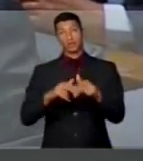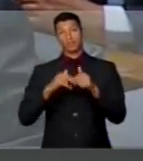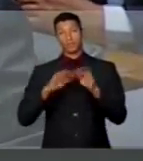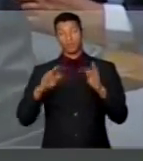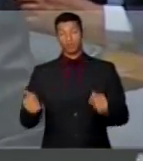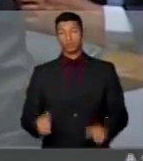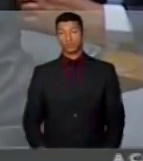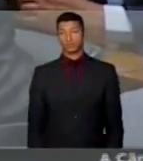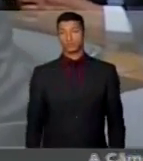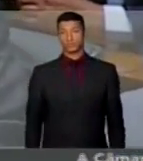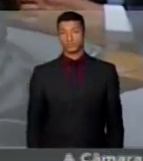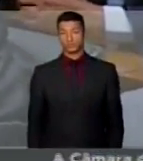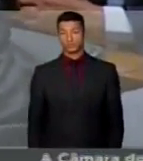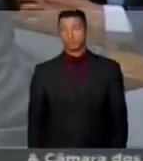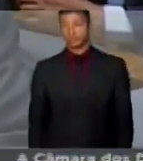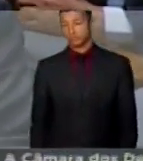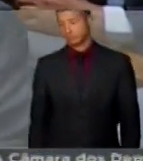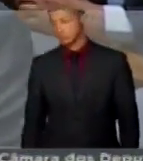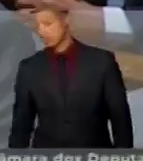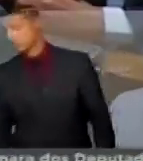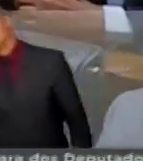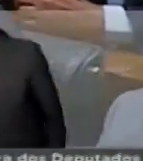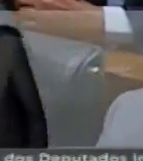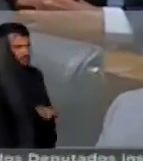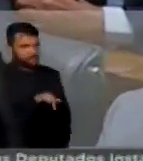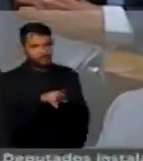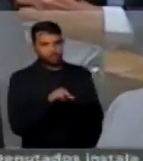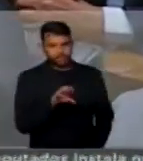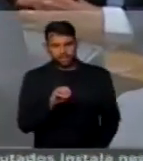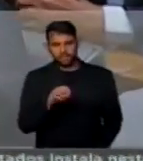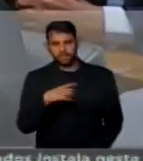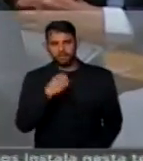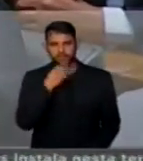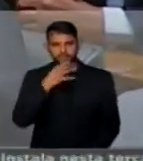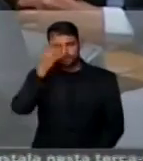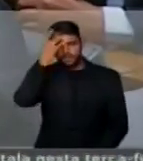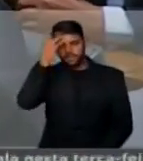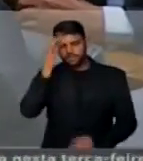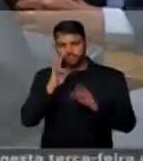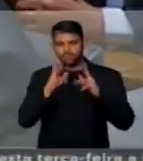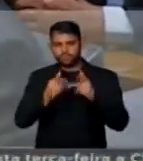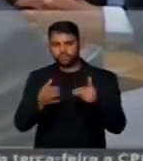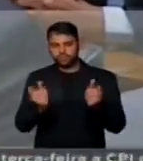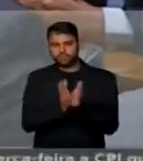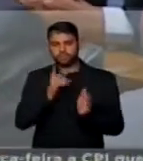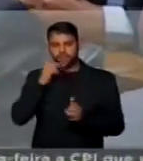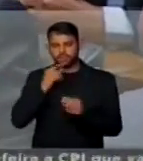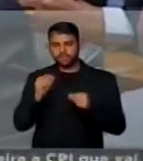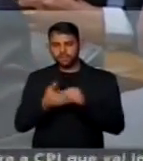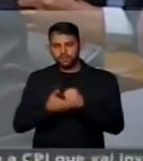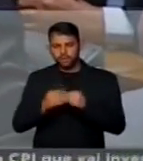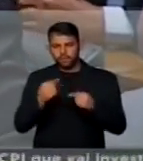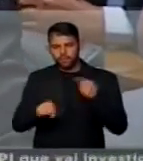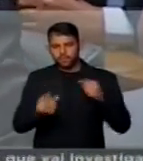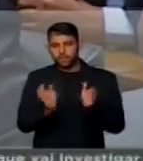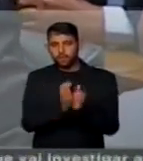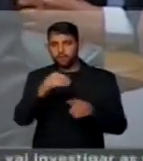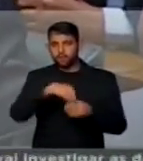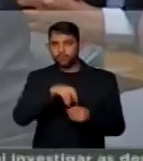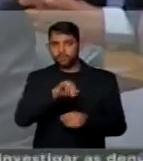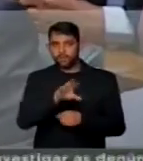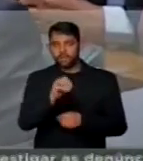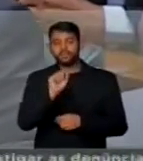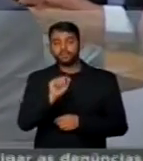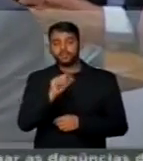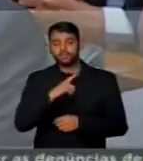tudo isso, presidente, é óbvio, é claro, para a minoria, e há um consenso de parte de todos os partidos da oposição que compõem a minoria,